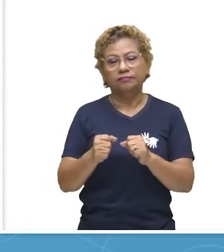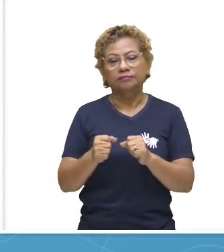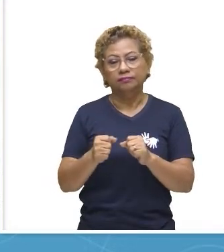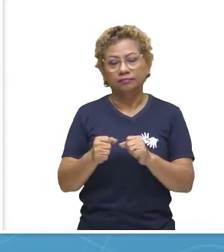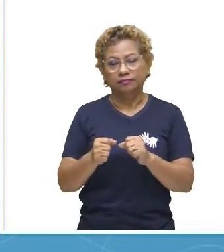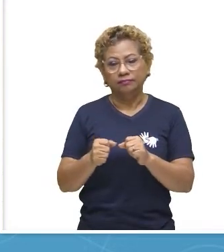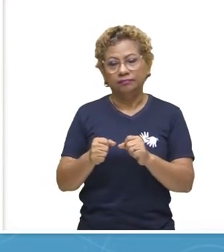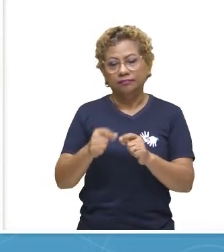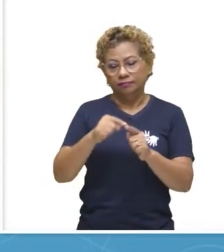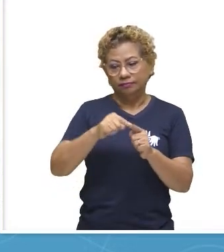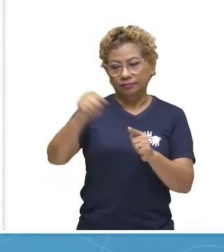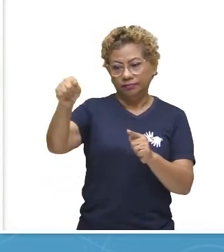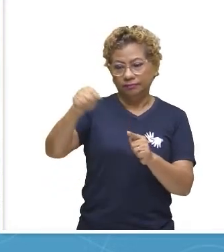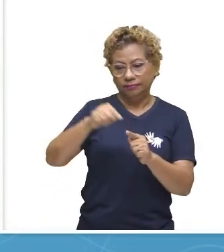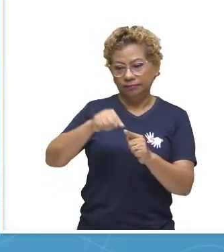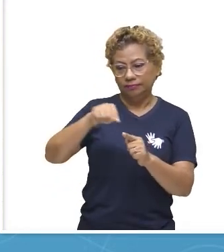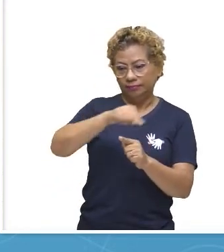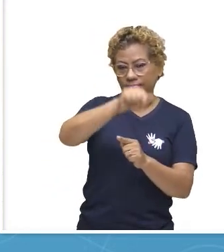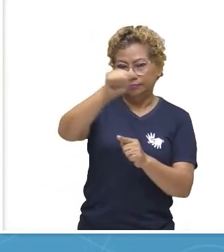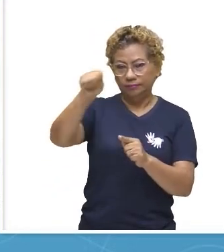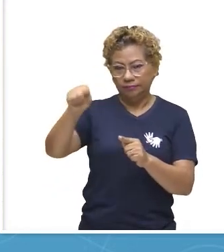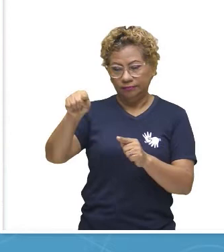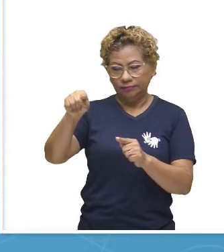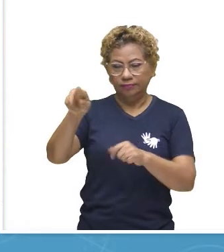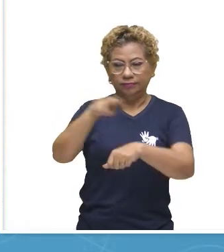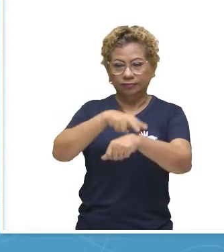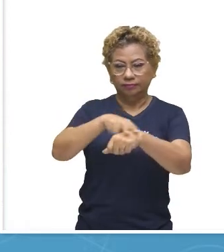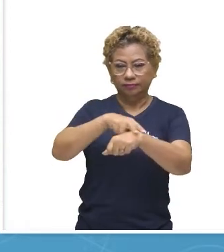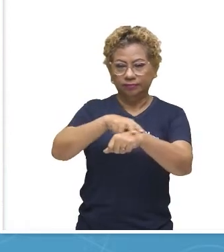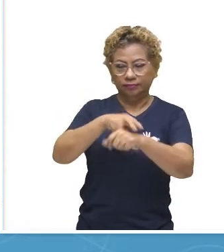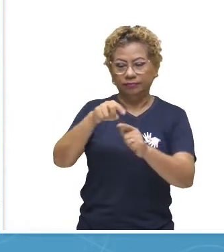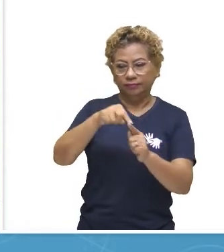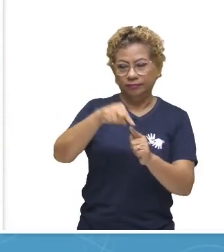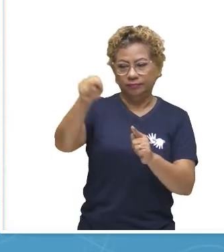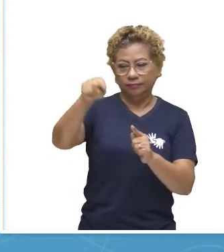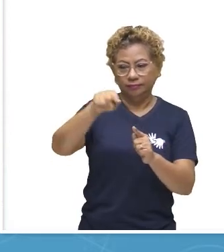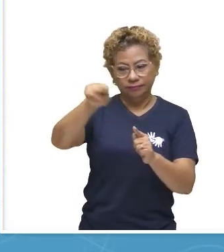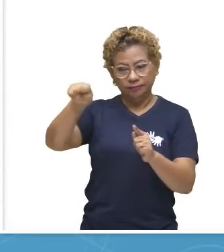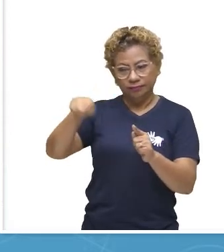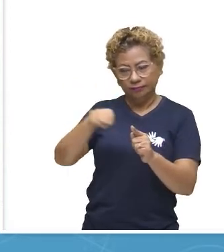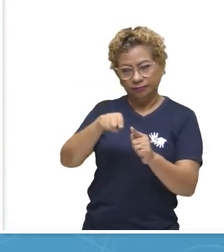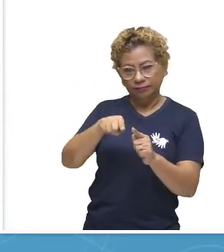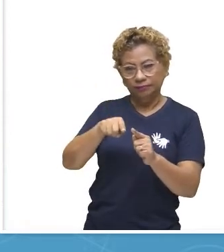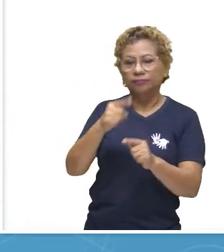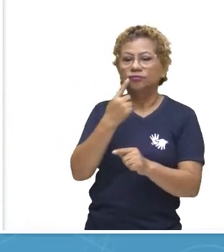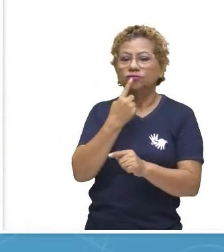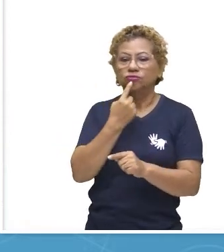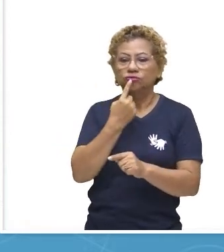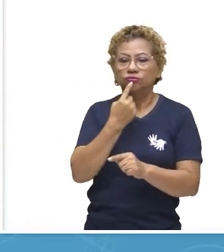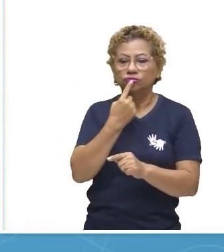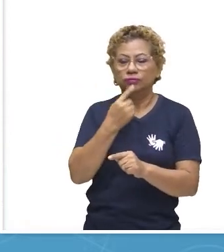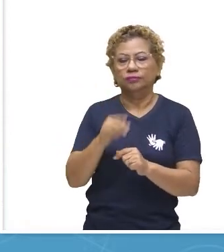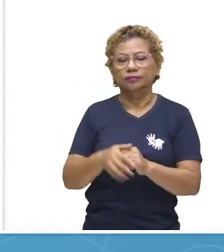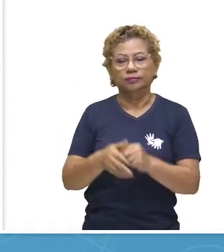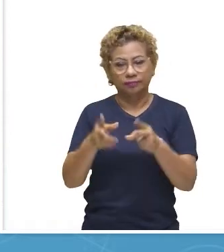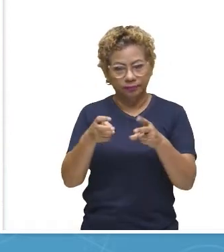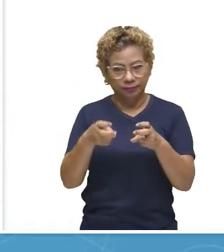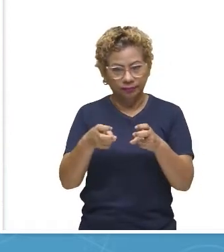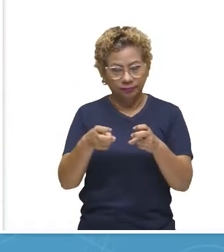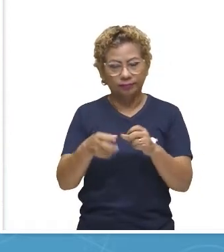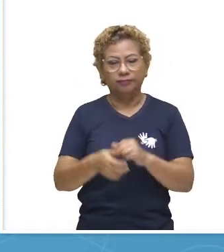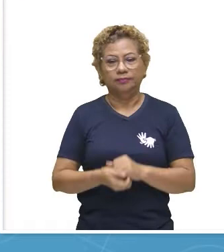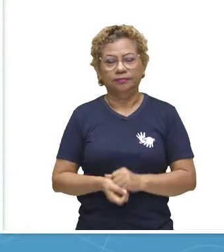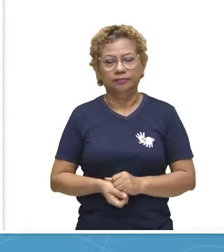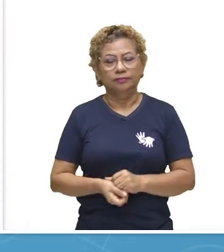esse aqui, né? De um lado da reta, os verdes, e do outro lado da reta, os vermelhos. Aí tem